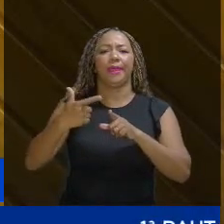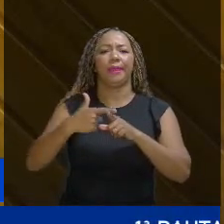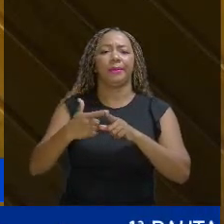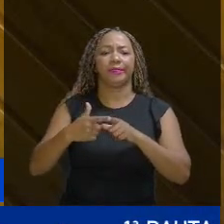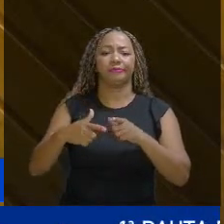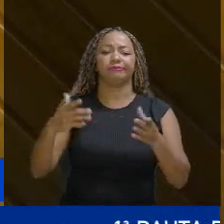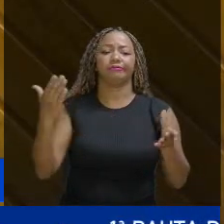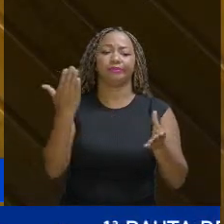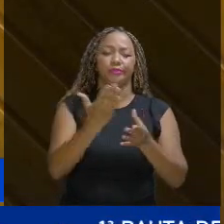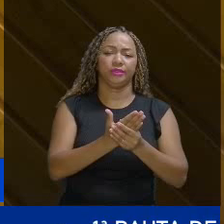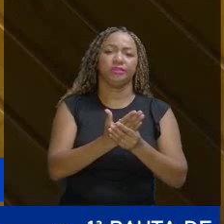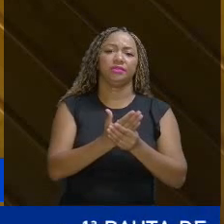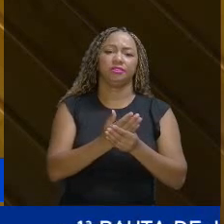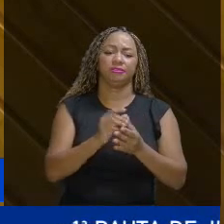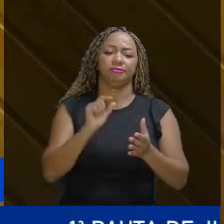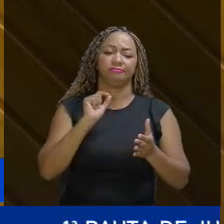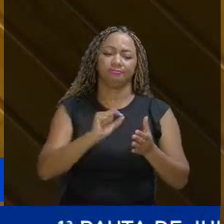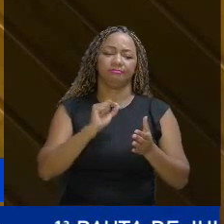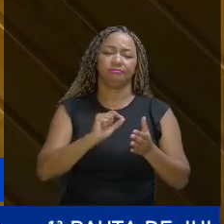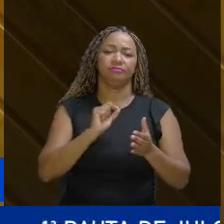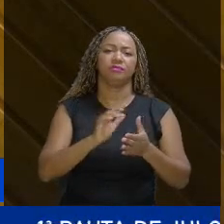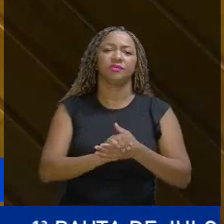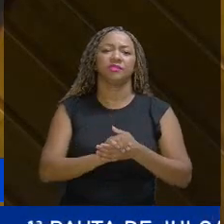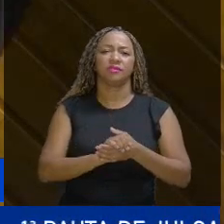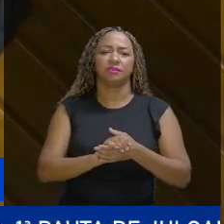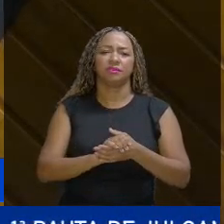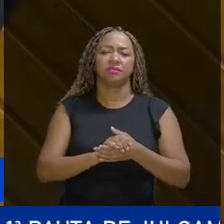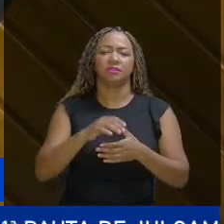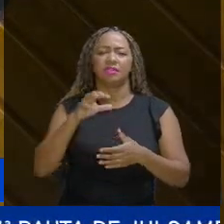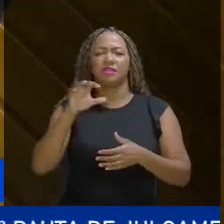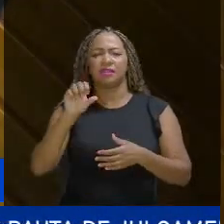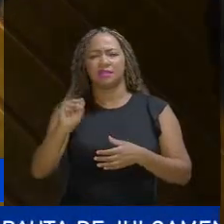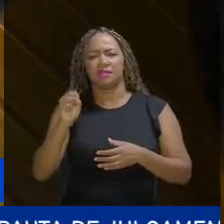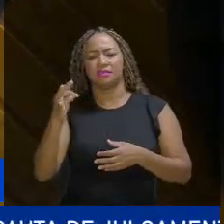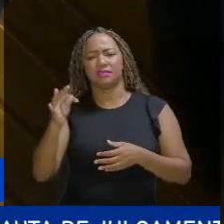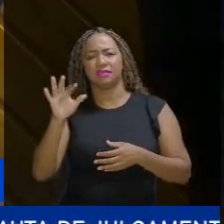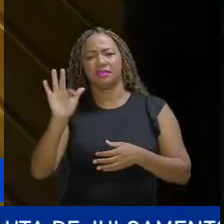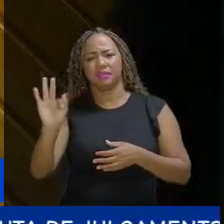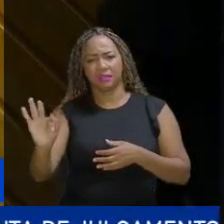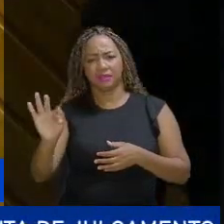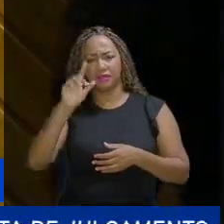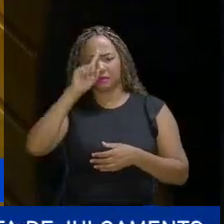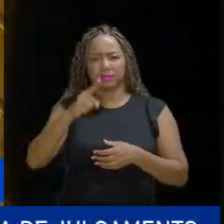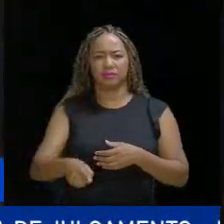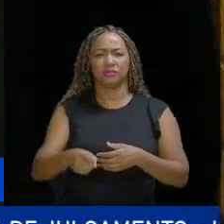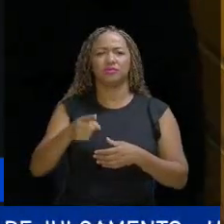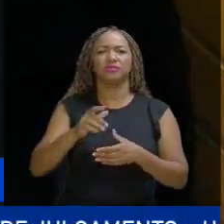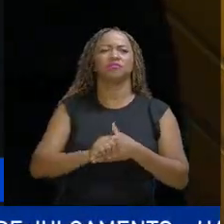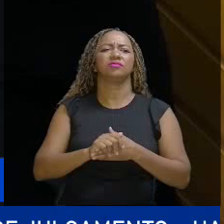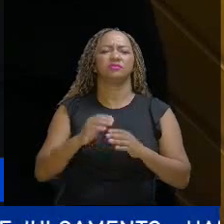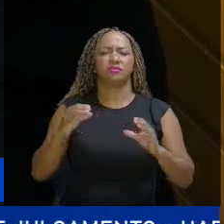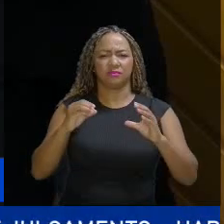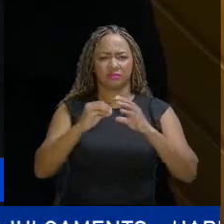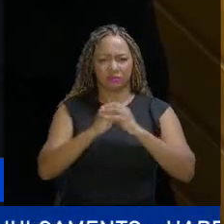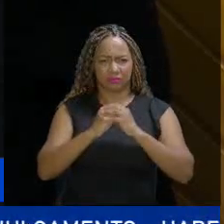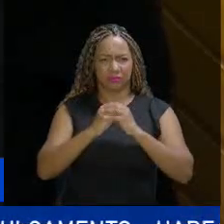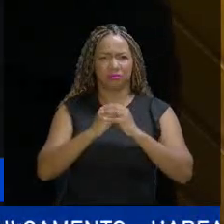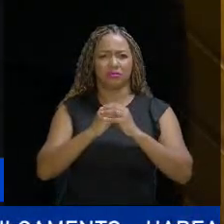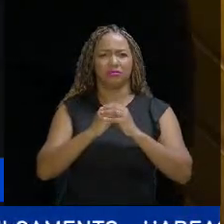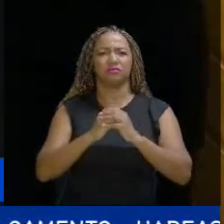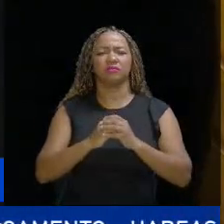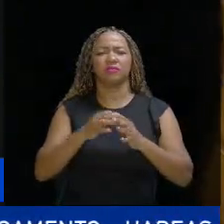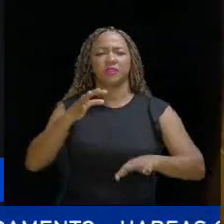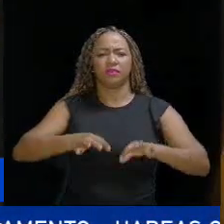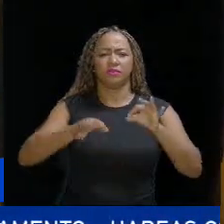caso? O Tribunal Superior Eleitoral determinou que os tribunais regionais eleitorais instituíssem os juízes